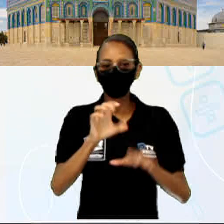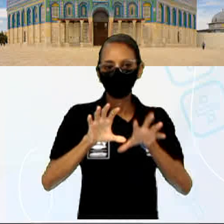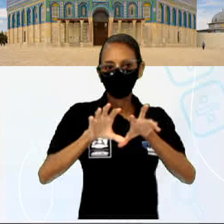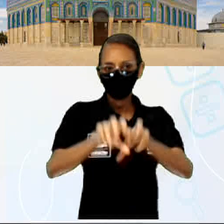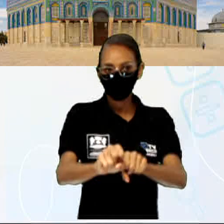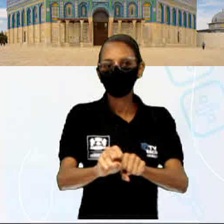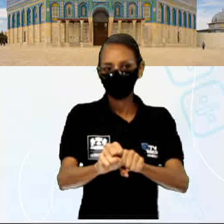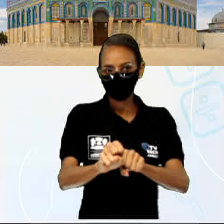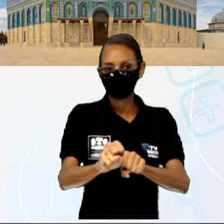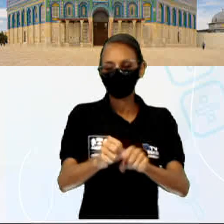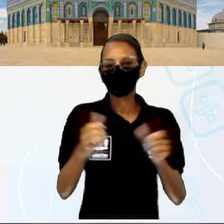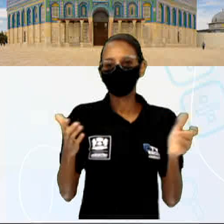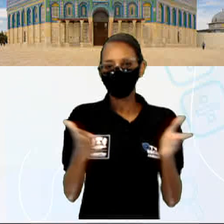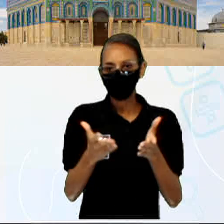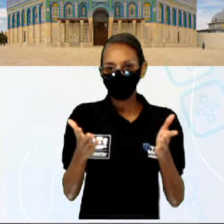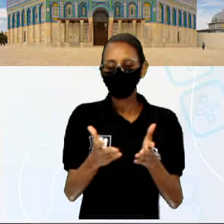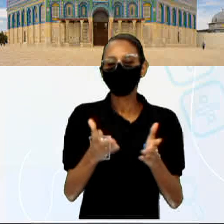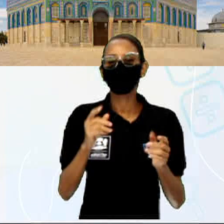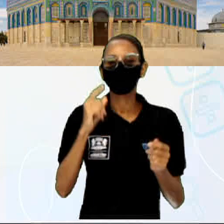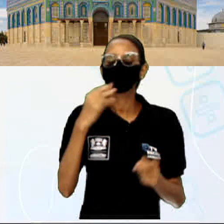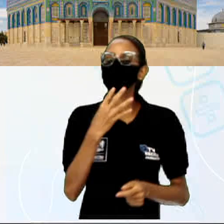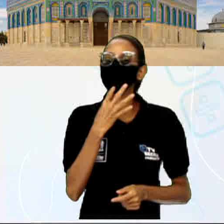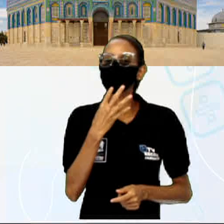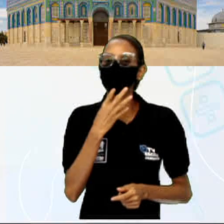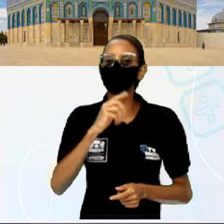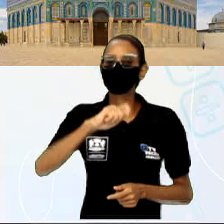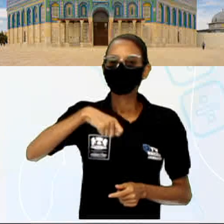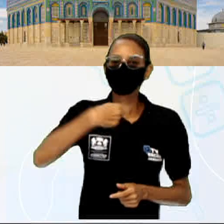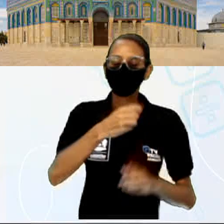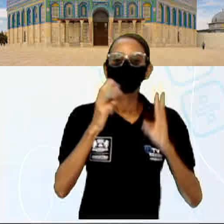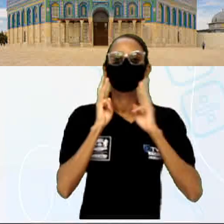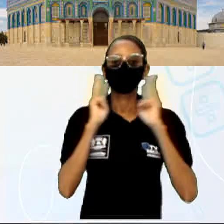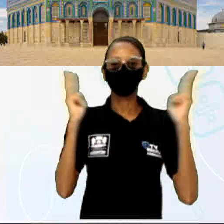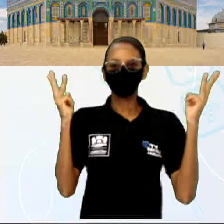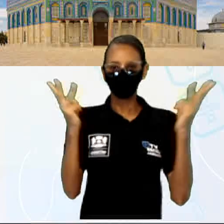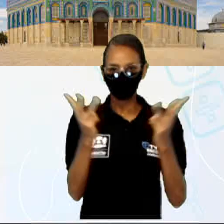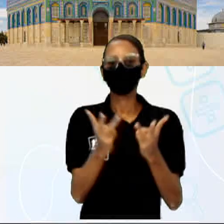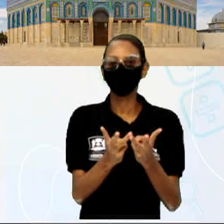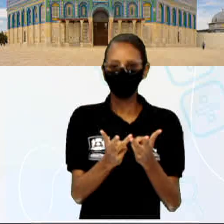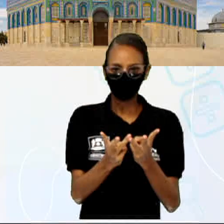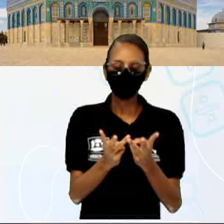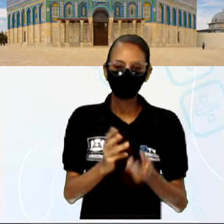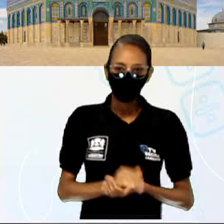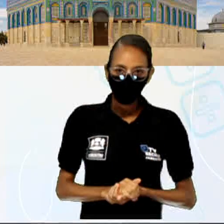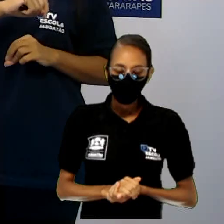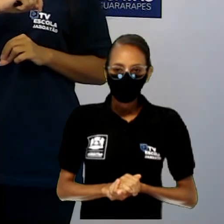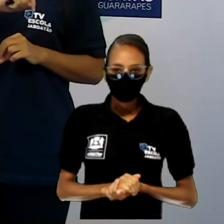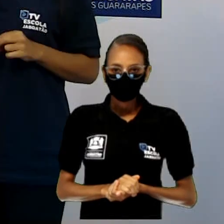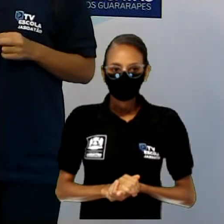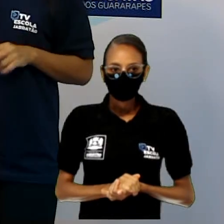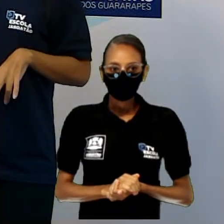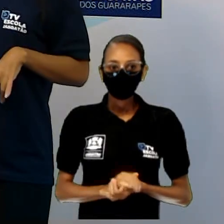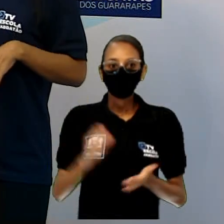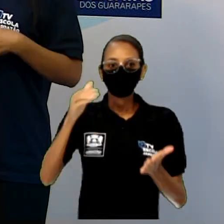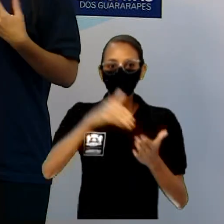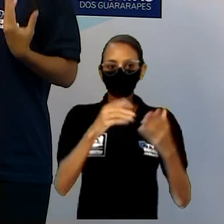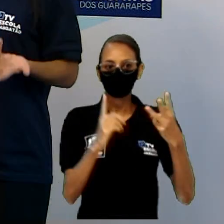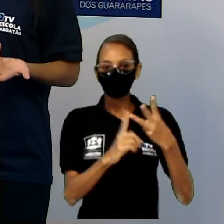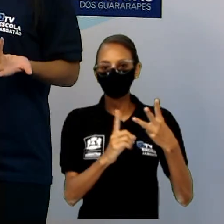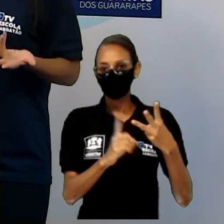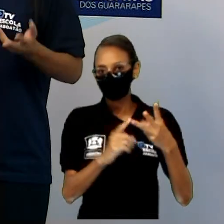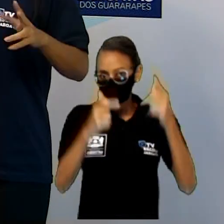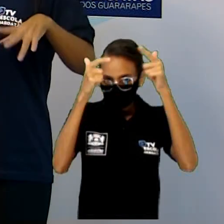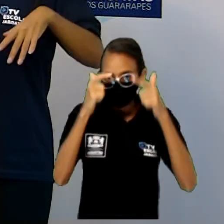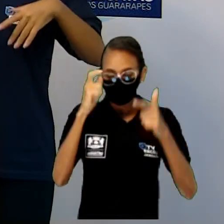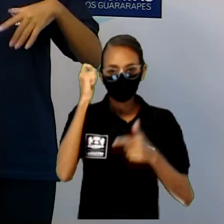como Jerusalém, e que tornou-se ali a capital dos hebreus. Por fim, o reinado de